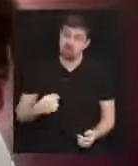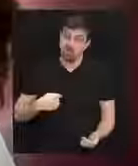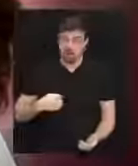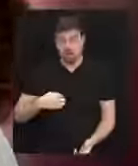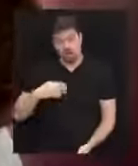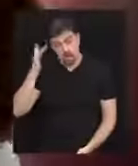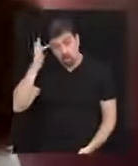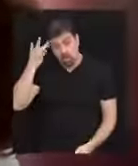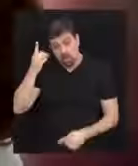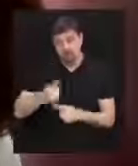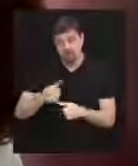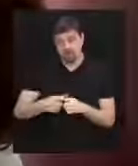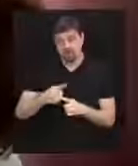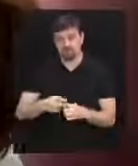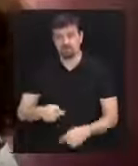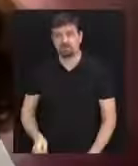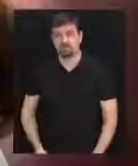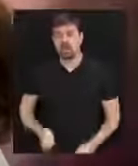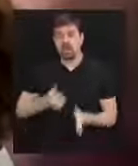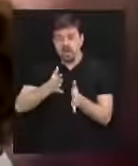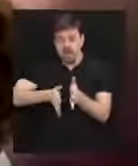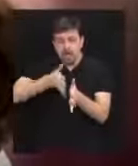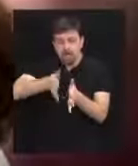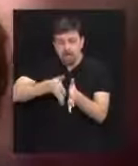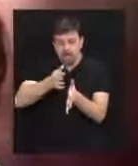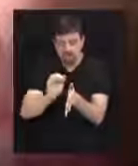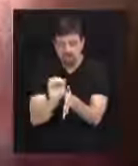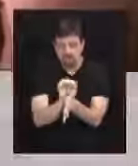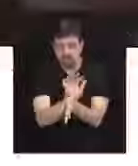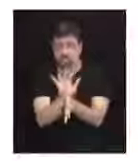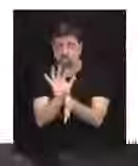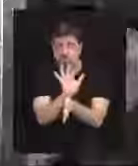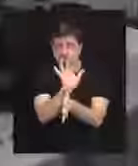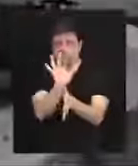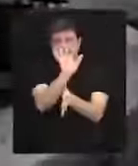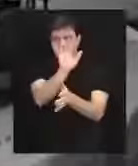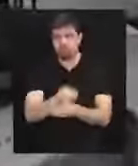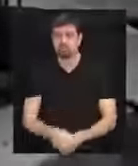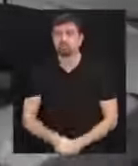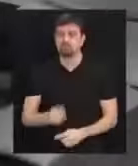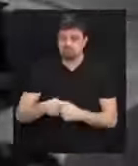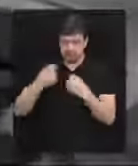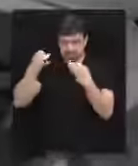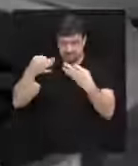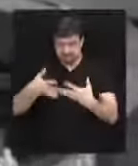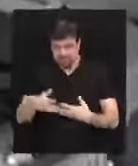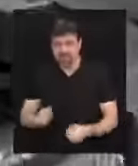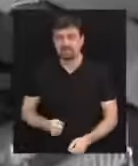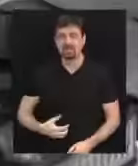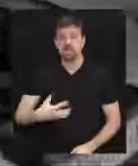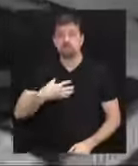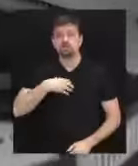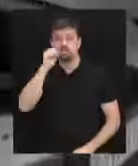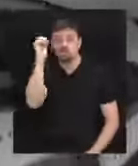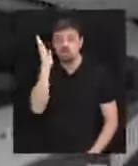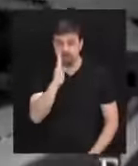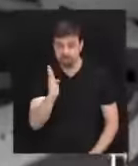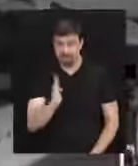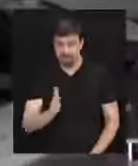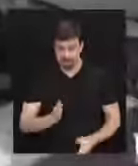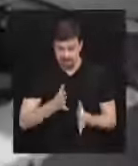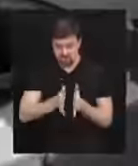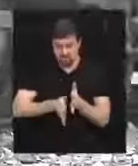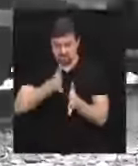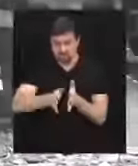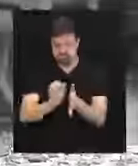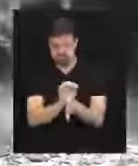apelido, acho, porque era uma locomotiva a vapor. A expressão do século passado cria de forma bem brasileira a